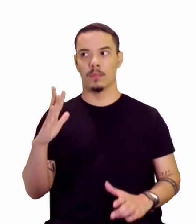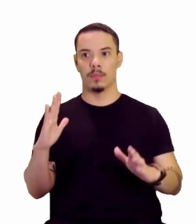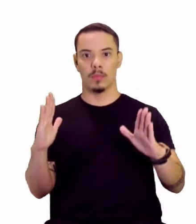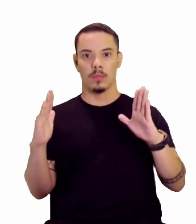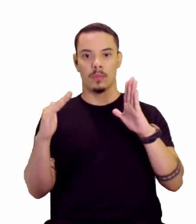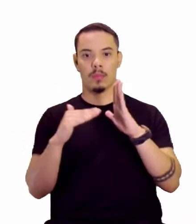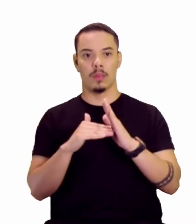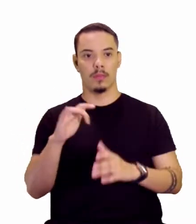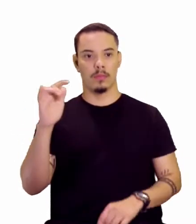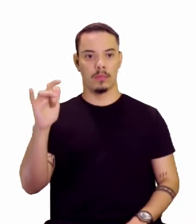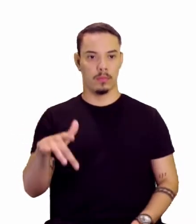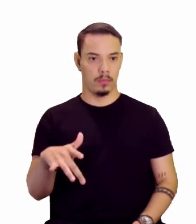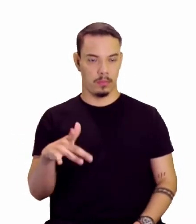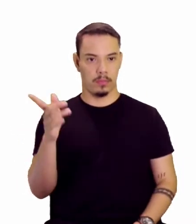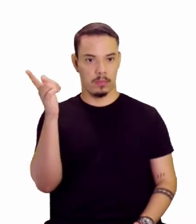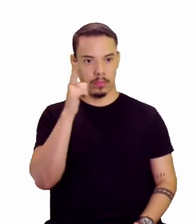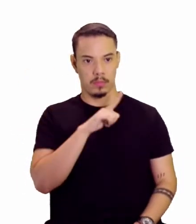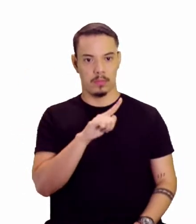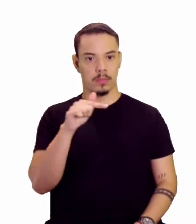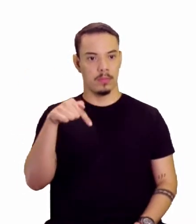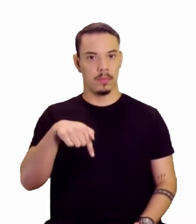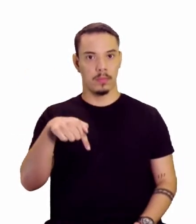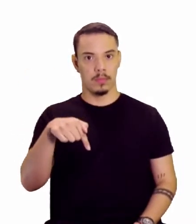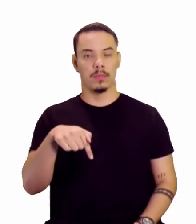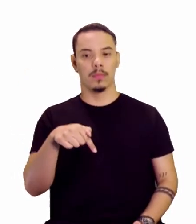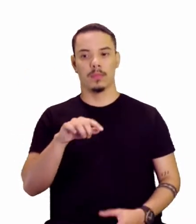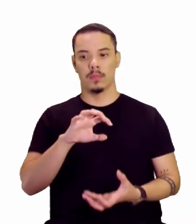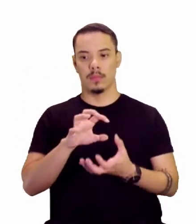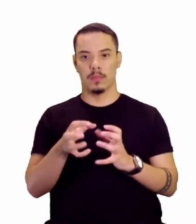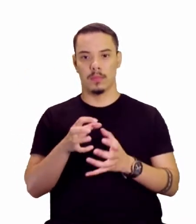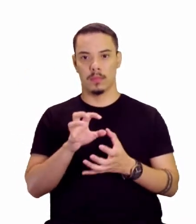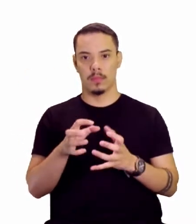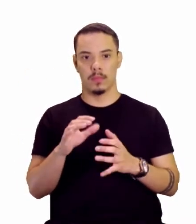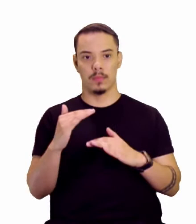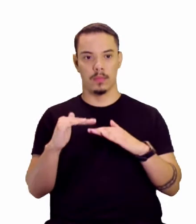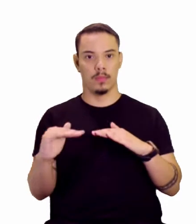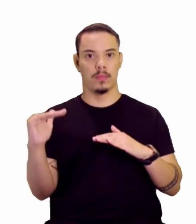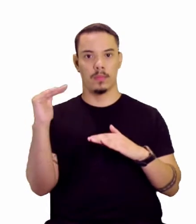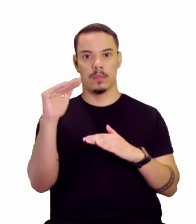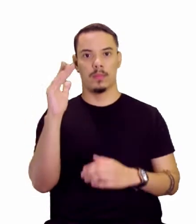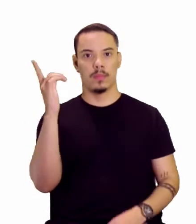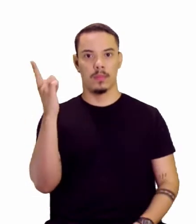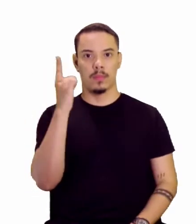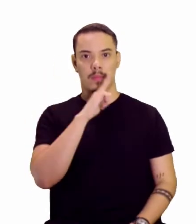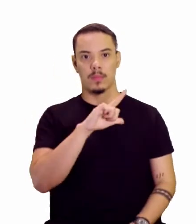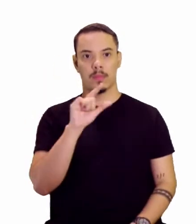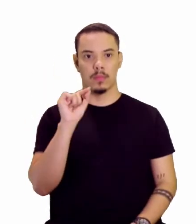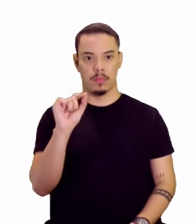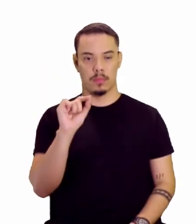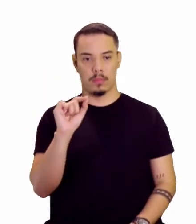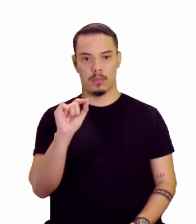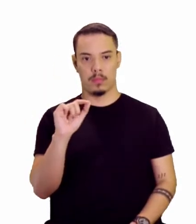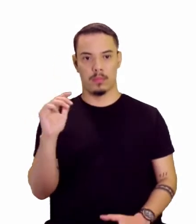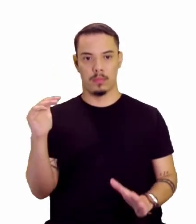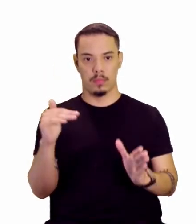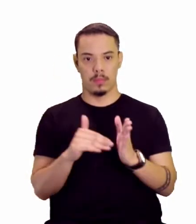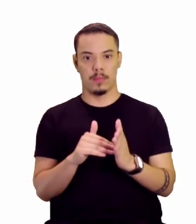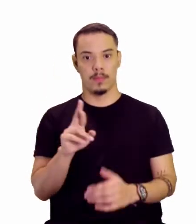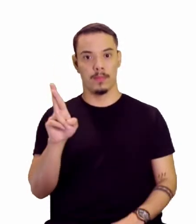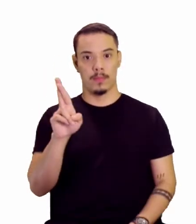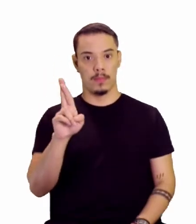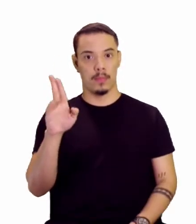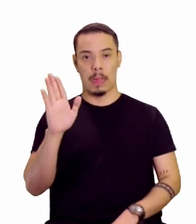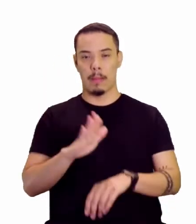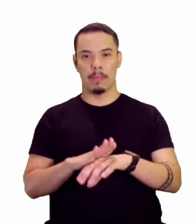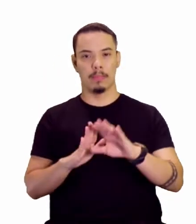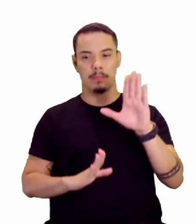ela foi solta, né, Décio, alcançou o ponto Q, e a bolinha que estava acima conseguiu atingir o ponto R, né? ponto